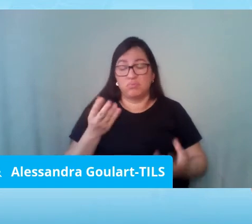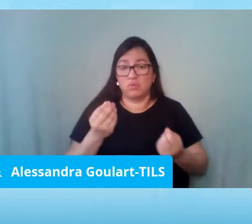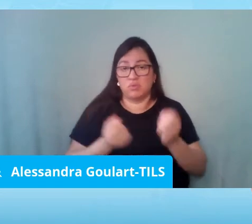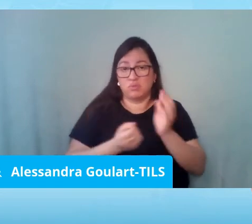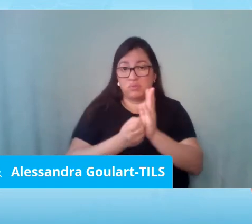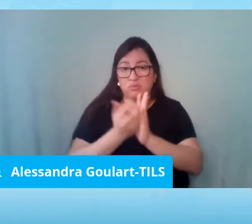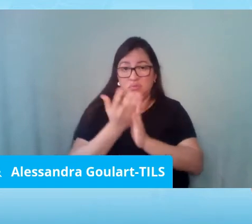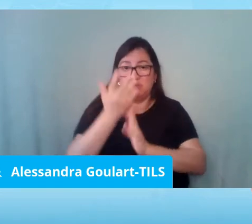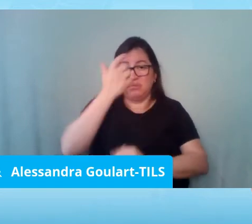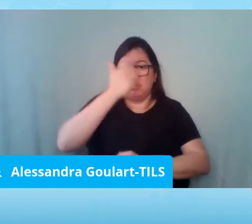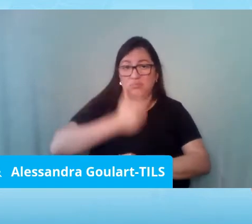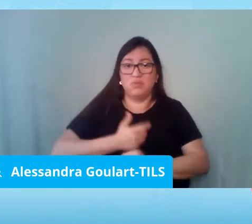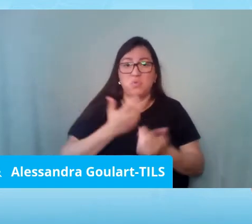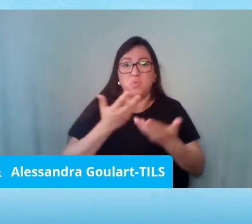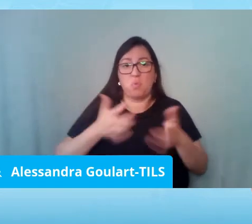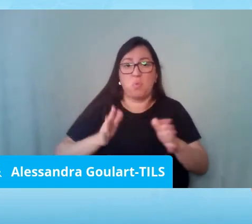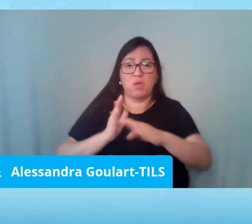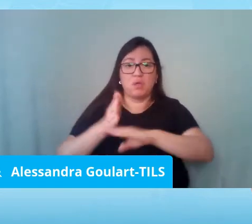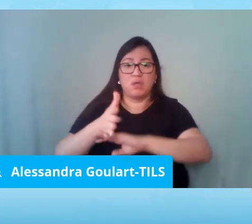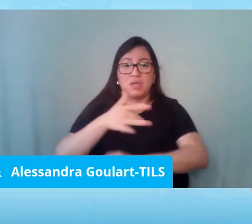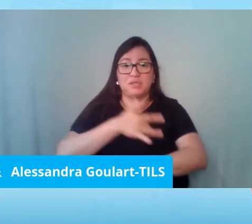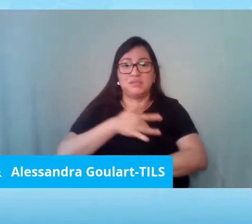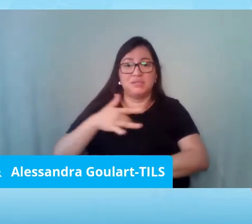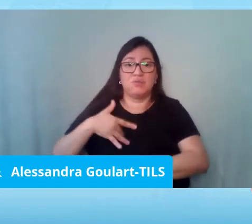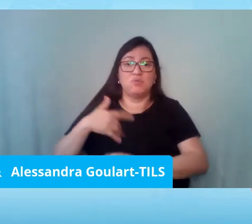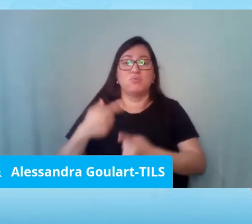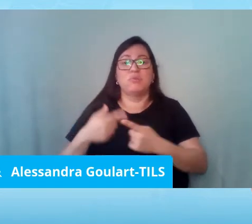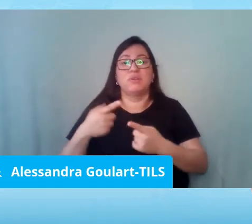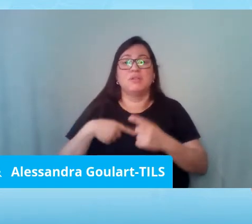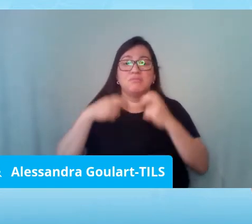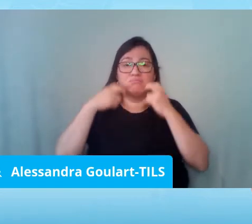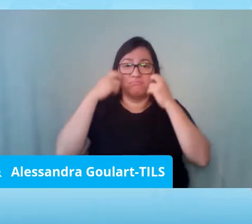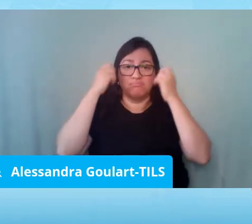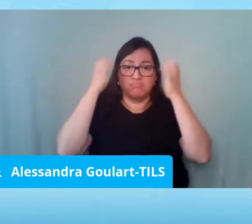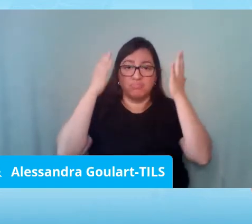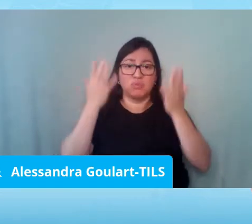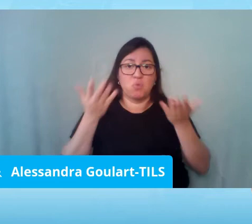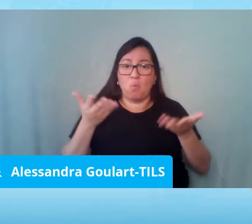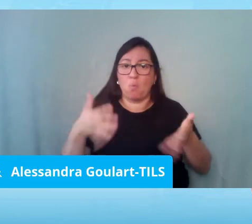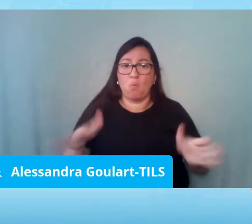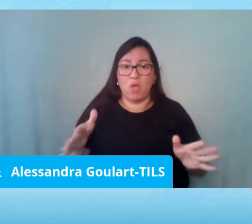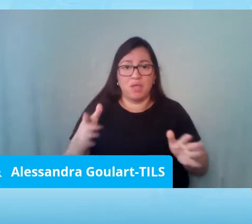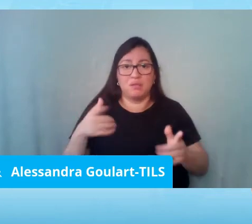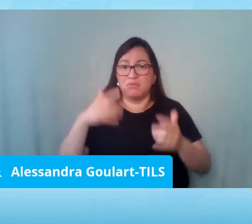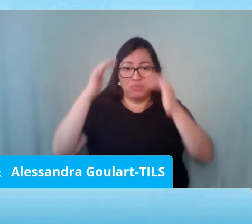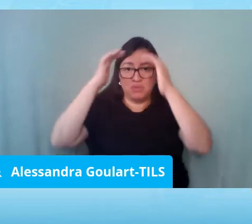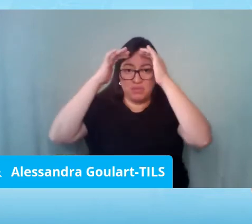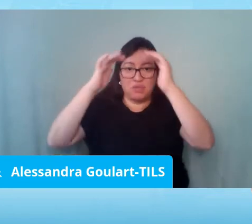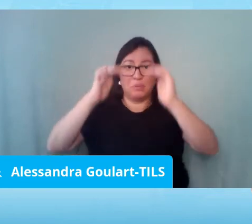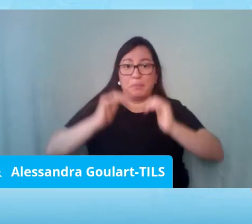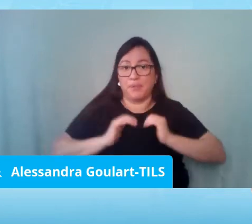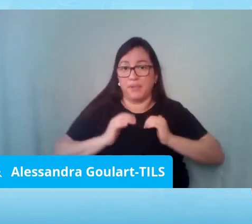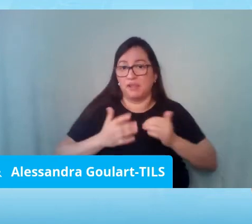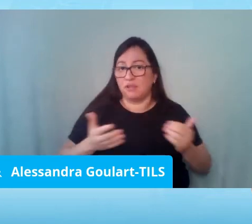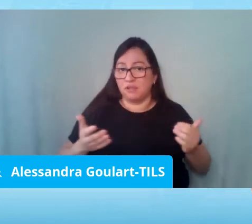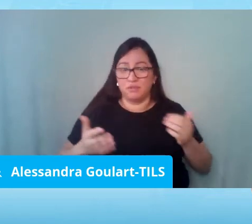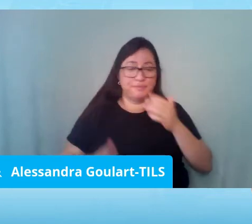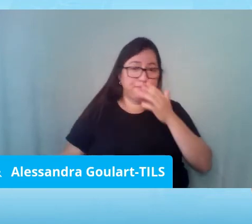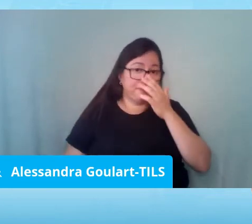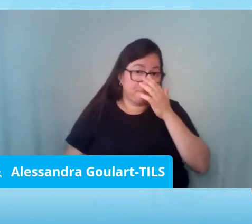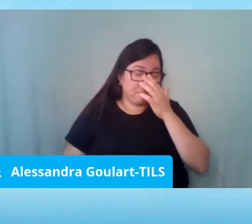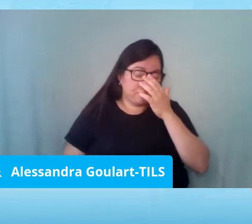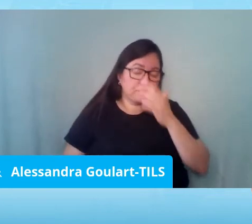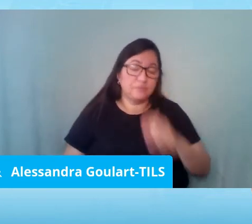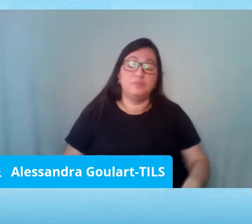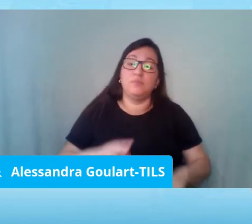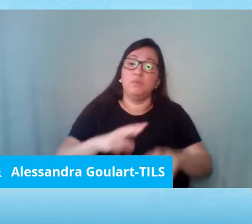usuária não vai procurar o serviço porque ele sabe que ali ele vai sofrer humilhações e de ser desrespeitado. Então, é bem importante que a gente